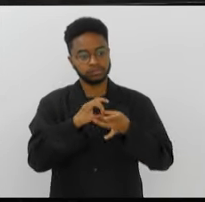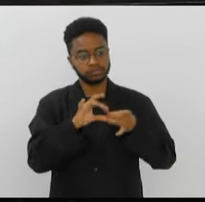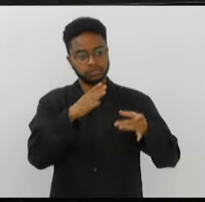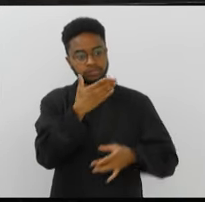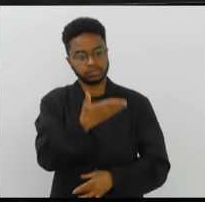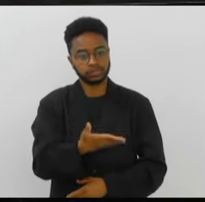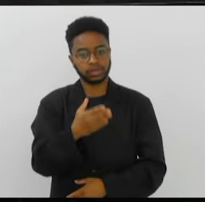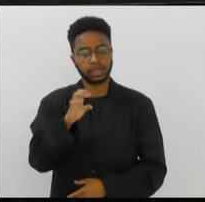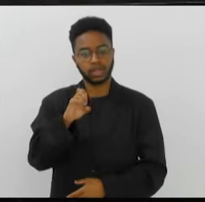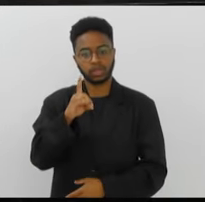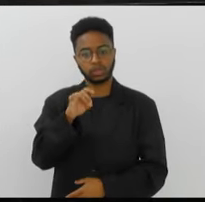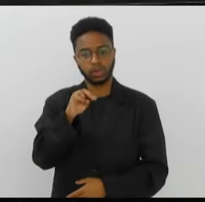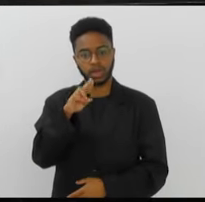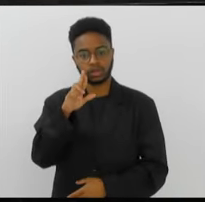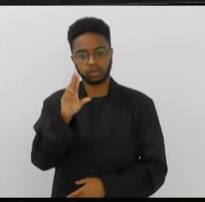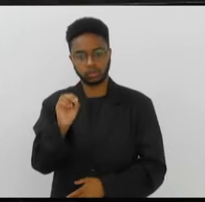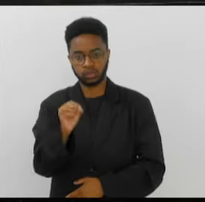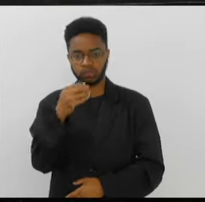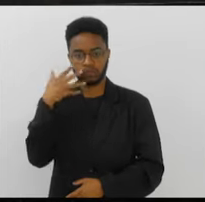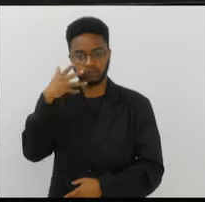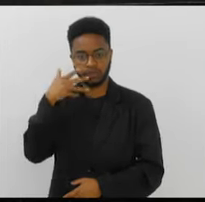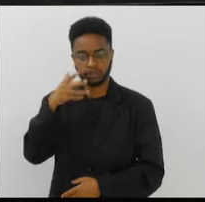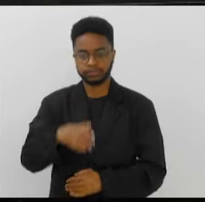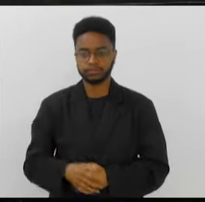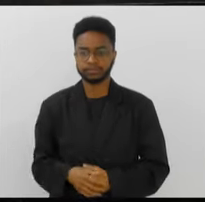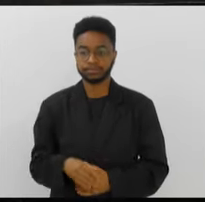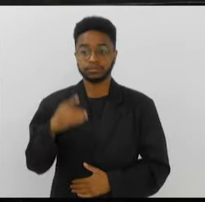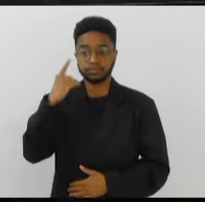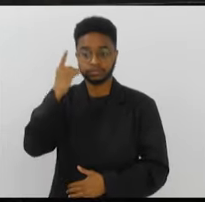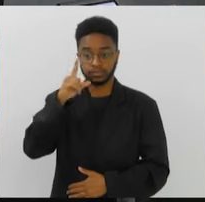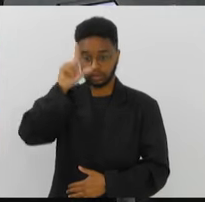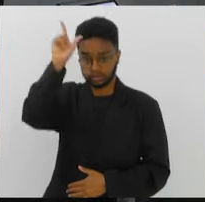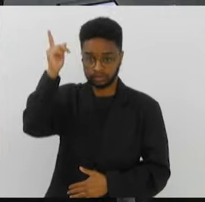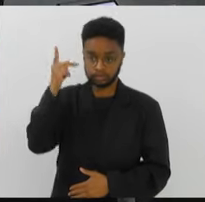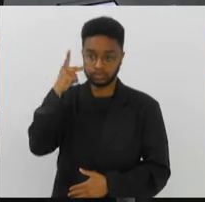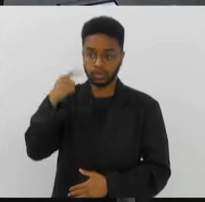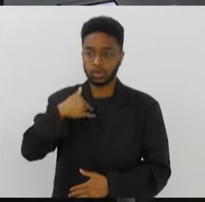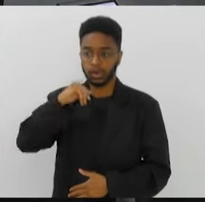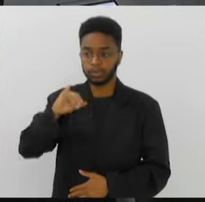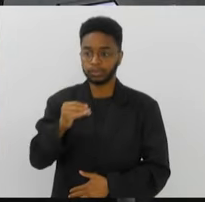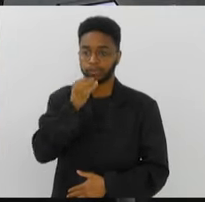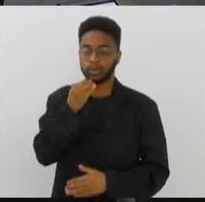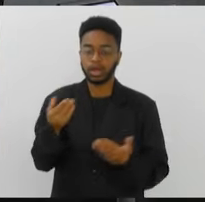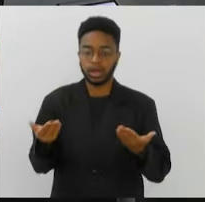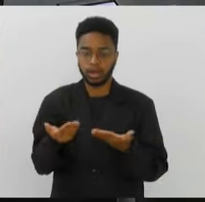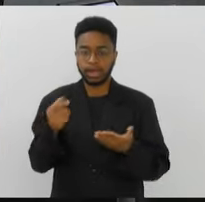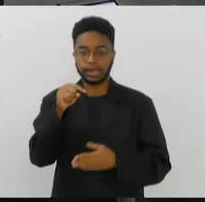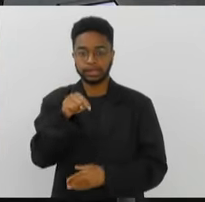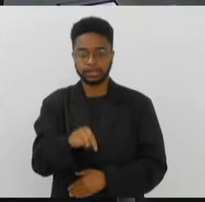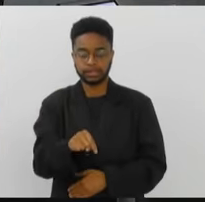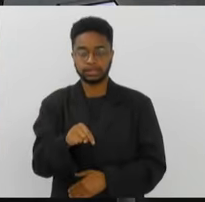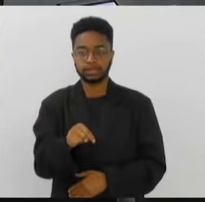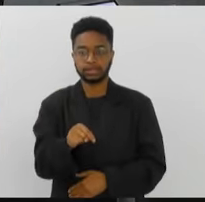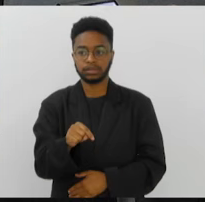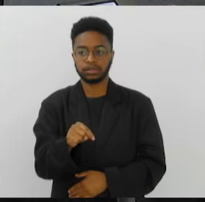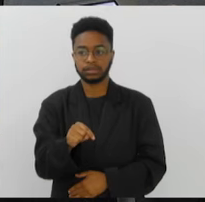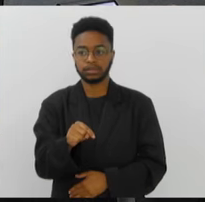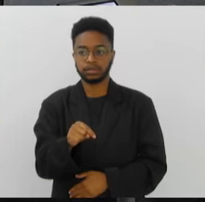Eduardo Cavalieri. Deputado Luiz Paulo, aproveitar o aparte aqui, presidenta Tia Ju,